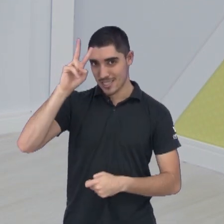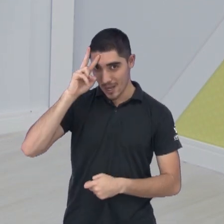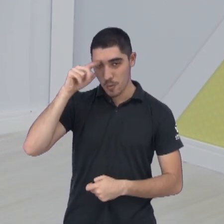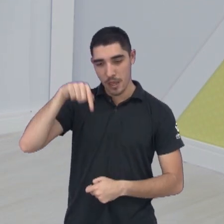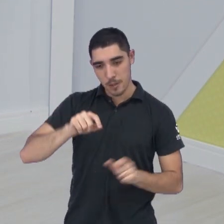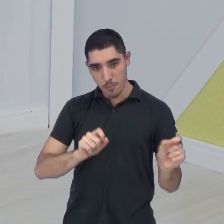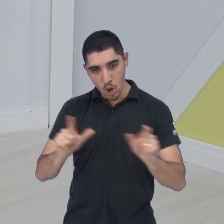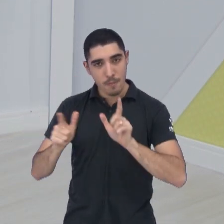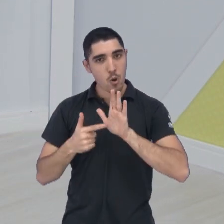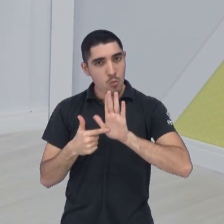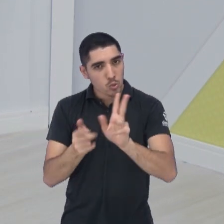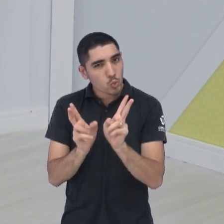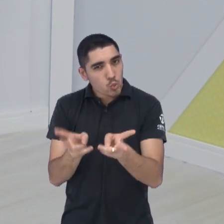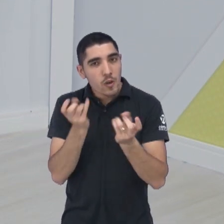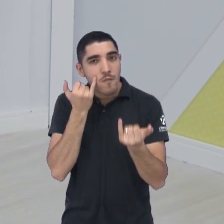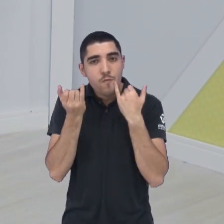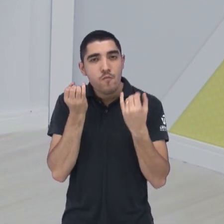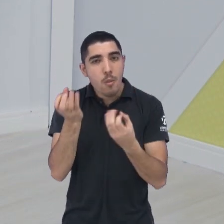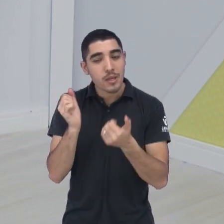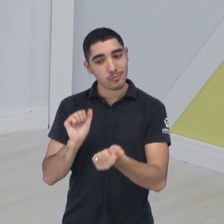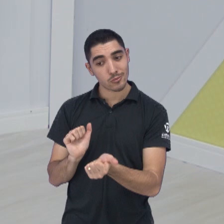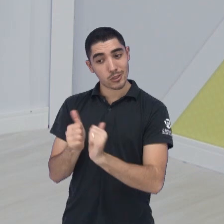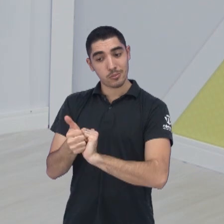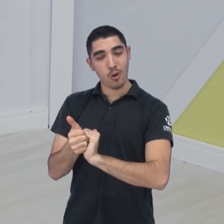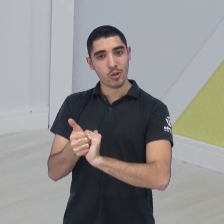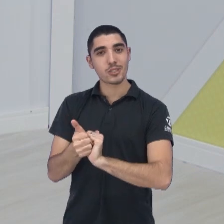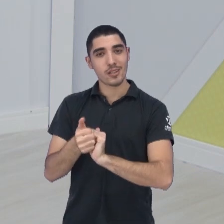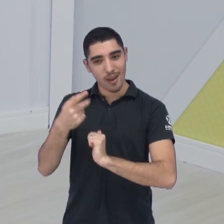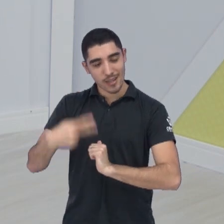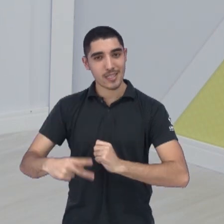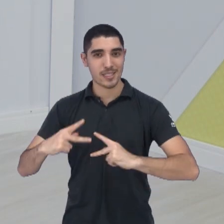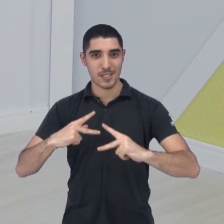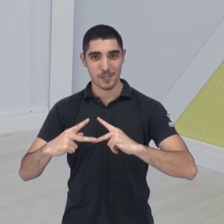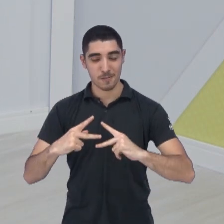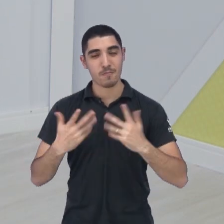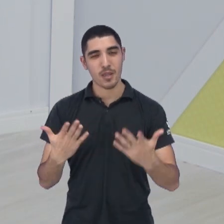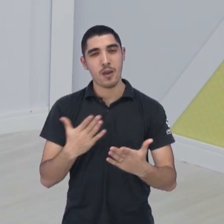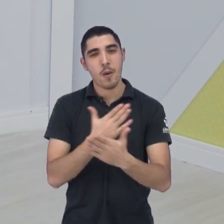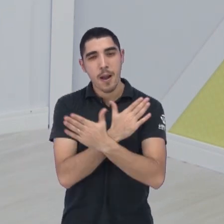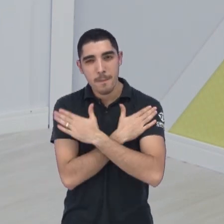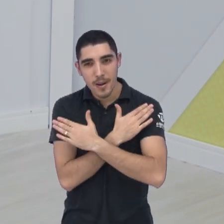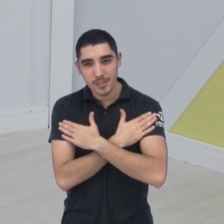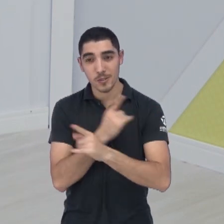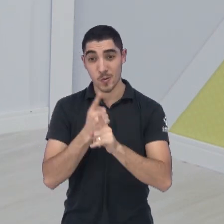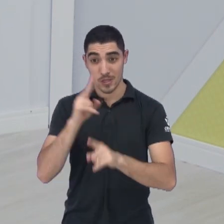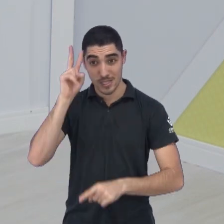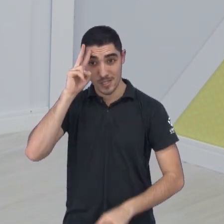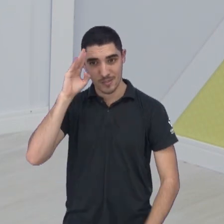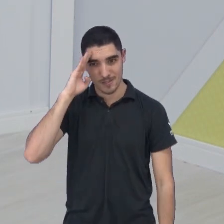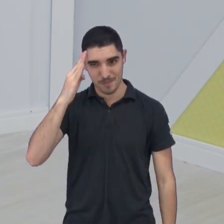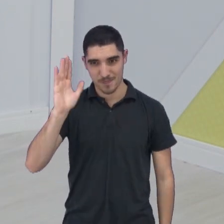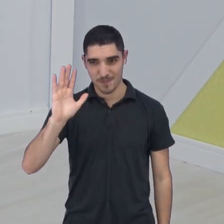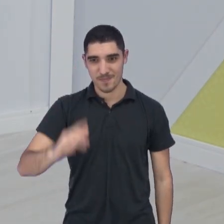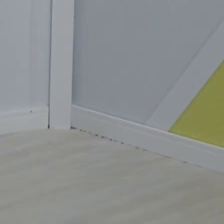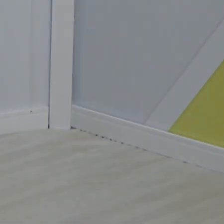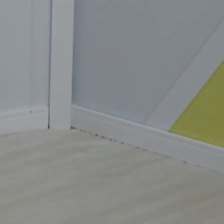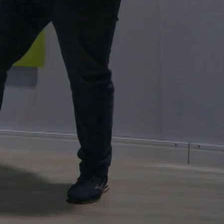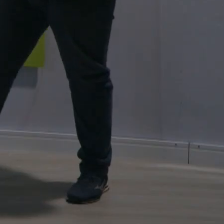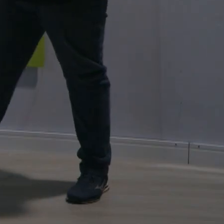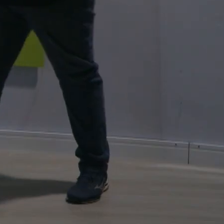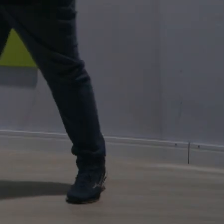para te atualizar, deixar você muito bem informado dos esportes da nossa cidade. De minha parte, grande abraço, até segunda. Tchau, tchau.